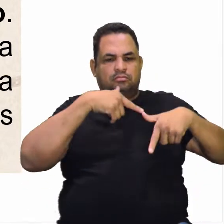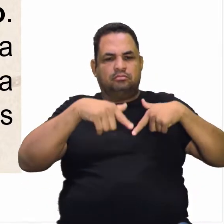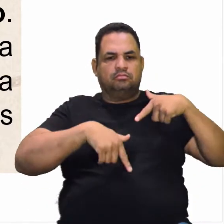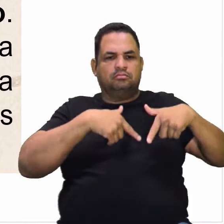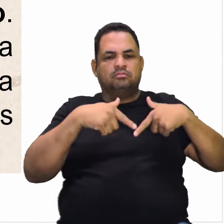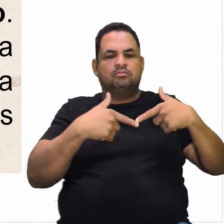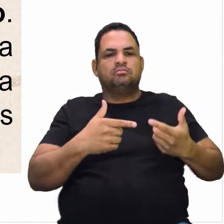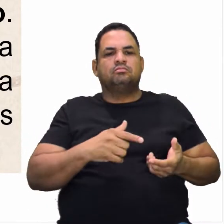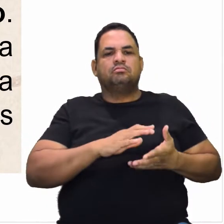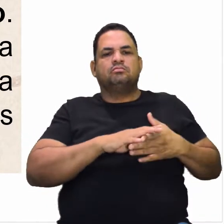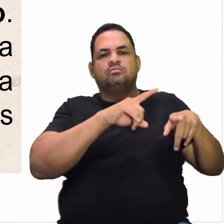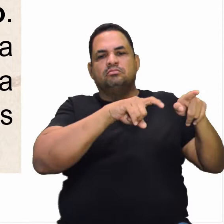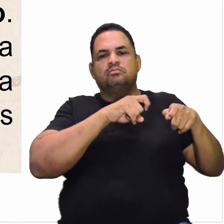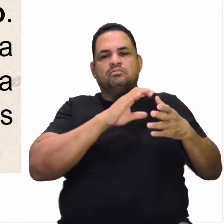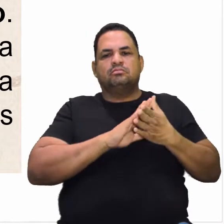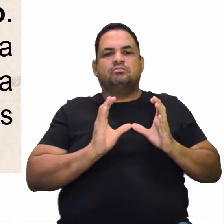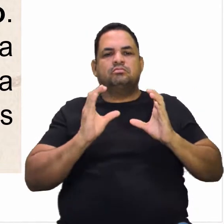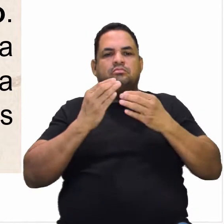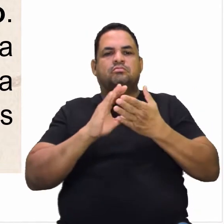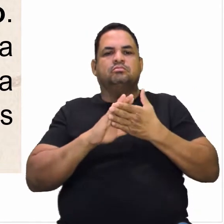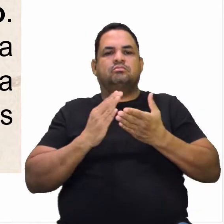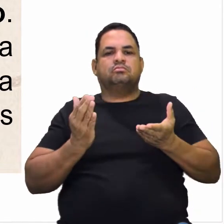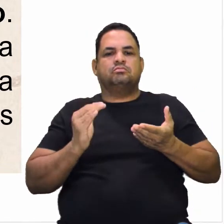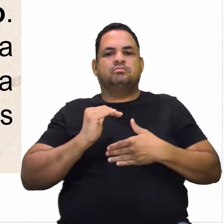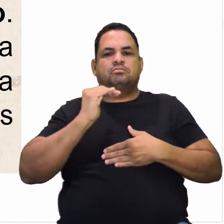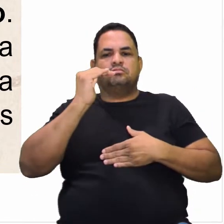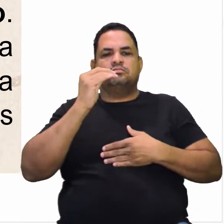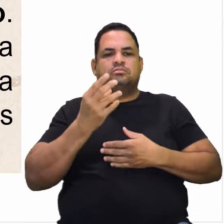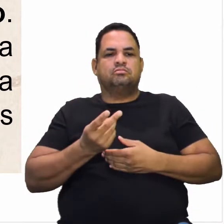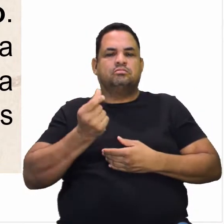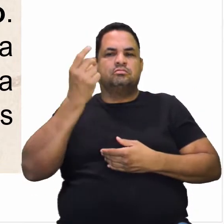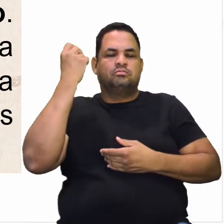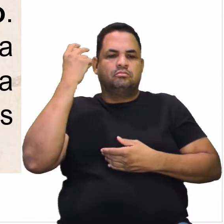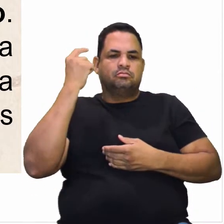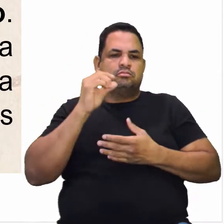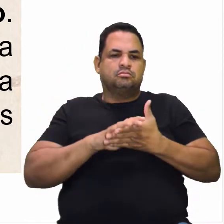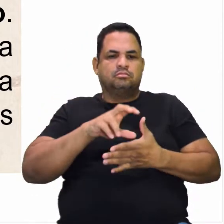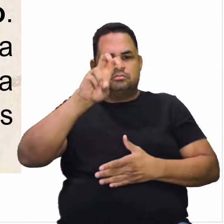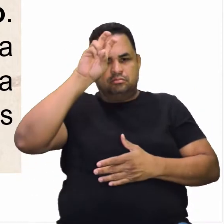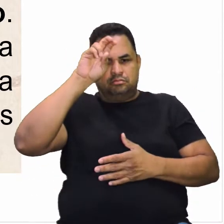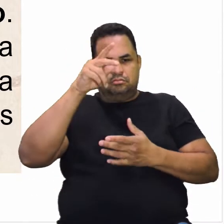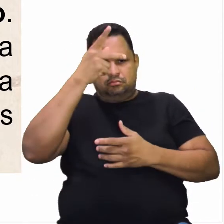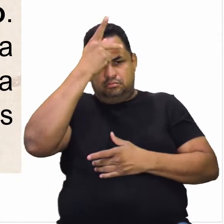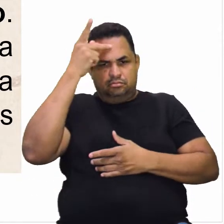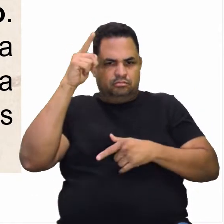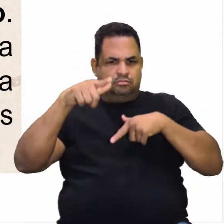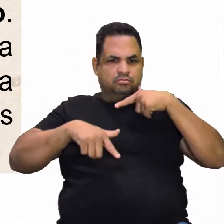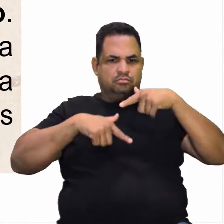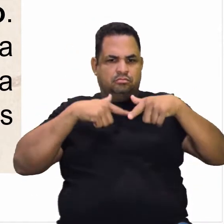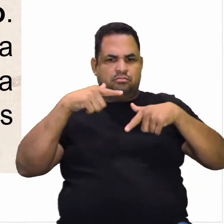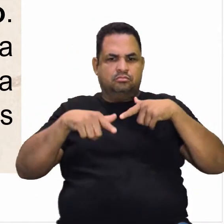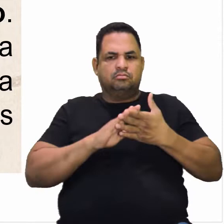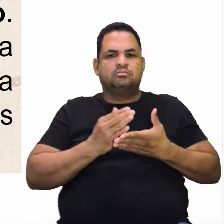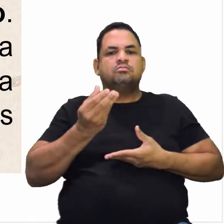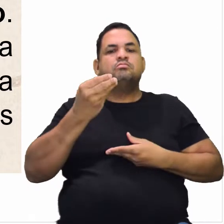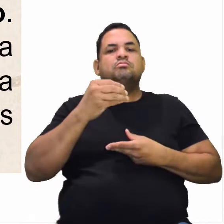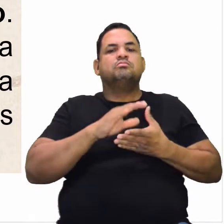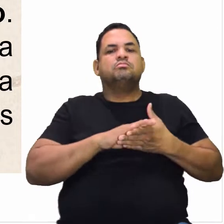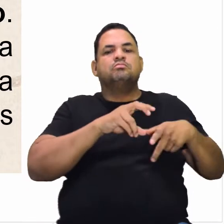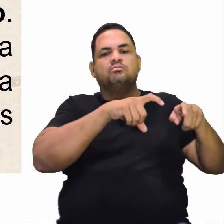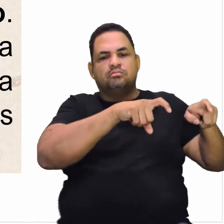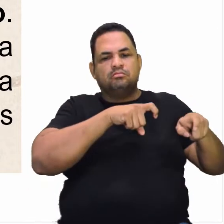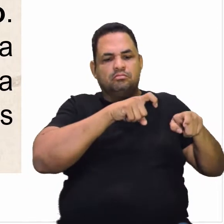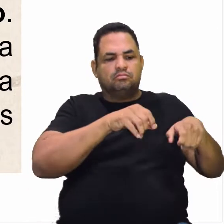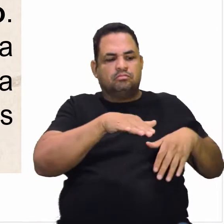Essa classe era formada pela maior parte dos antigos egípcios. Eram pessoas que trabalhavam aonde? Na